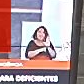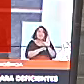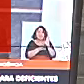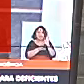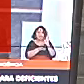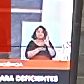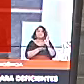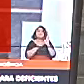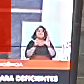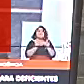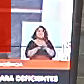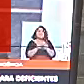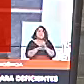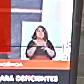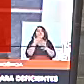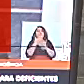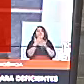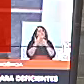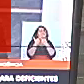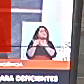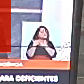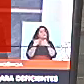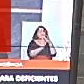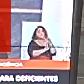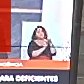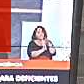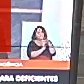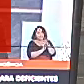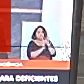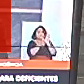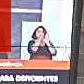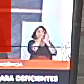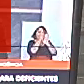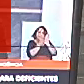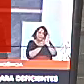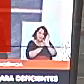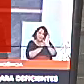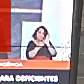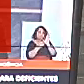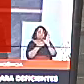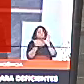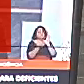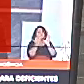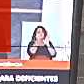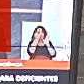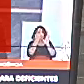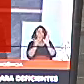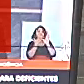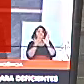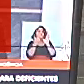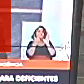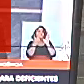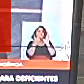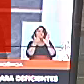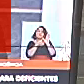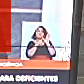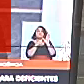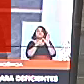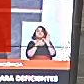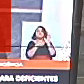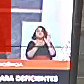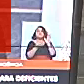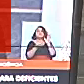as obrigações das empresas, o passo a passo, e aí com isso a gente consegue, pelo menos